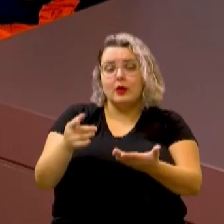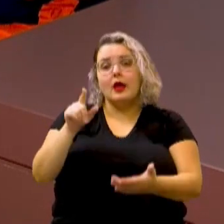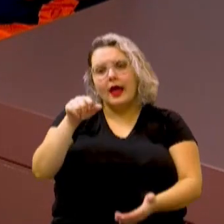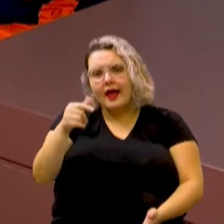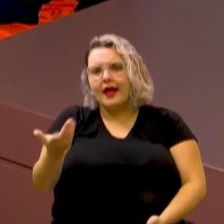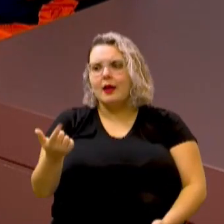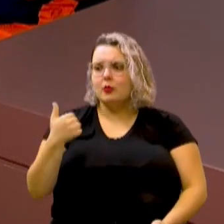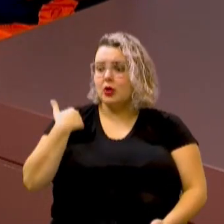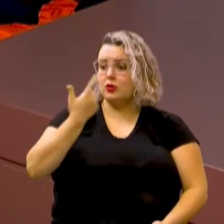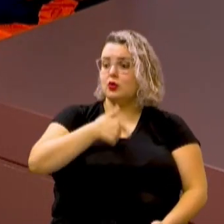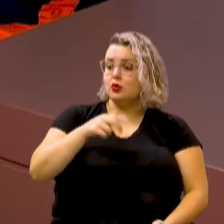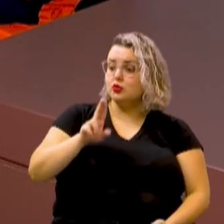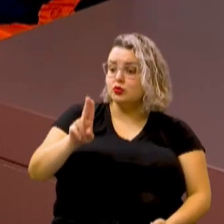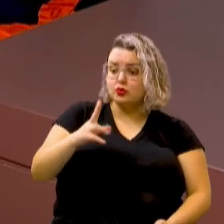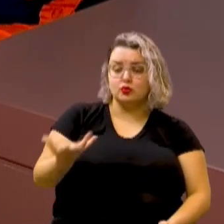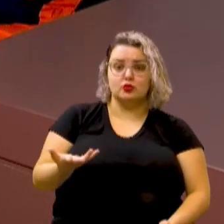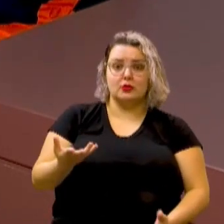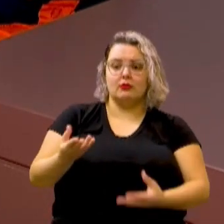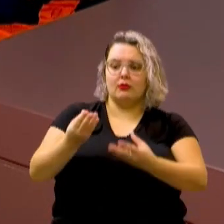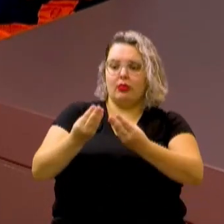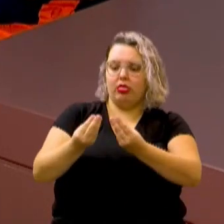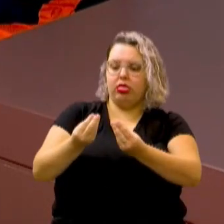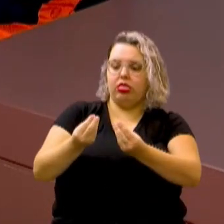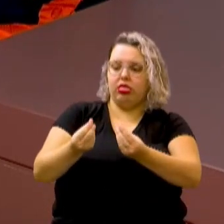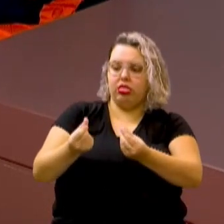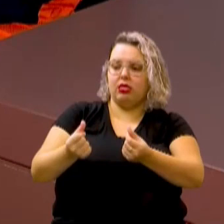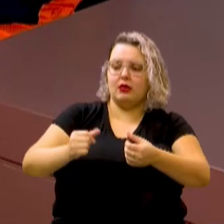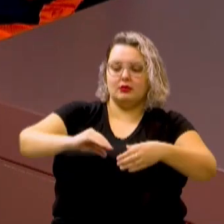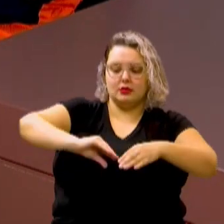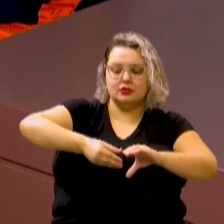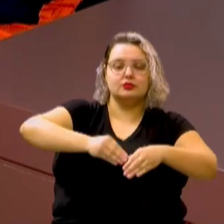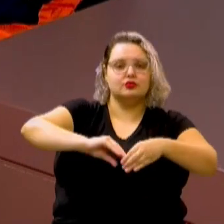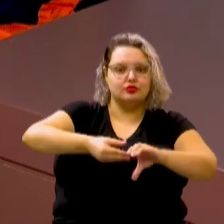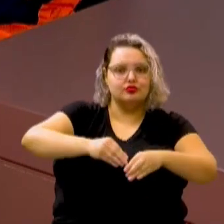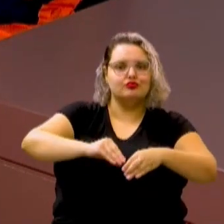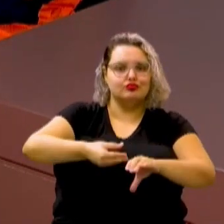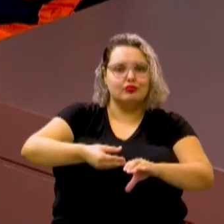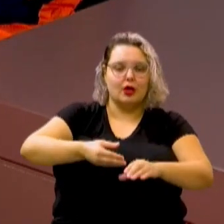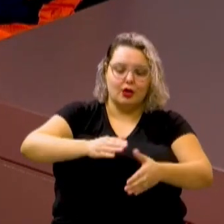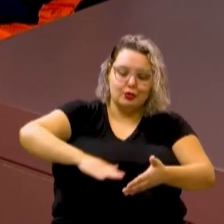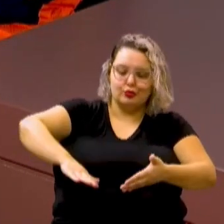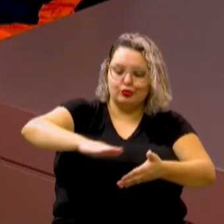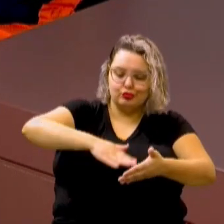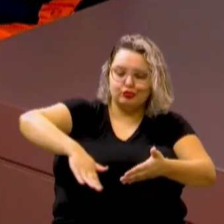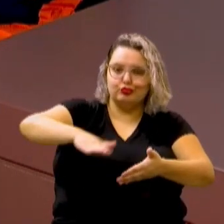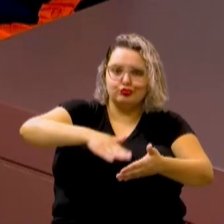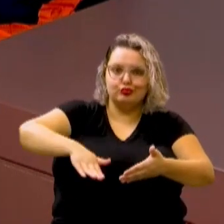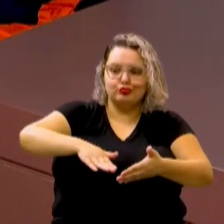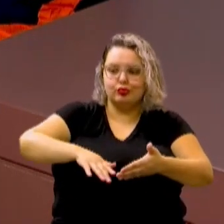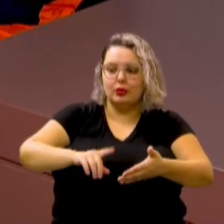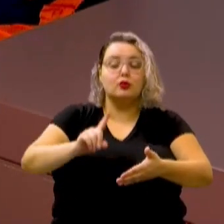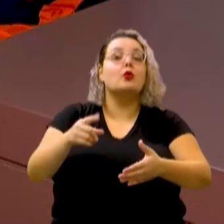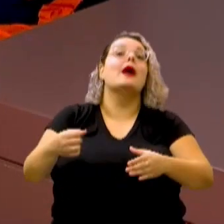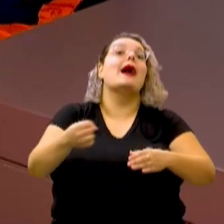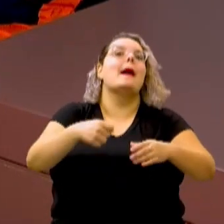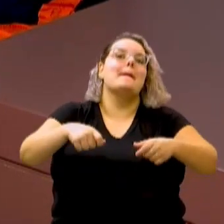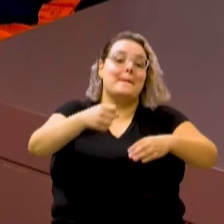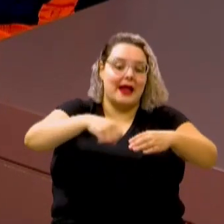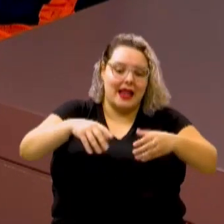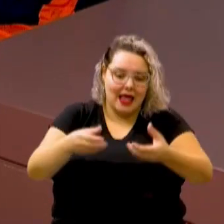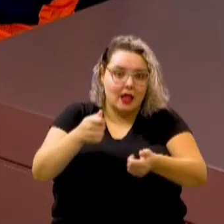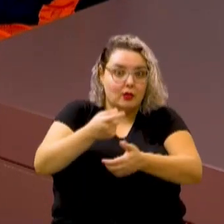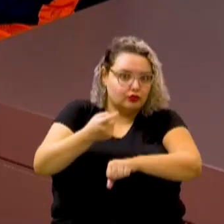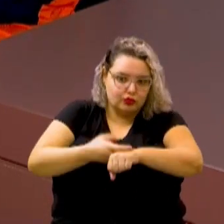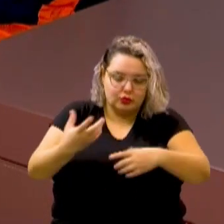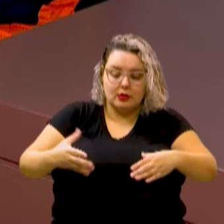pelo nosso uso. Eles lixiviam, né? Quando a gente está lavando a louça, porque essas substâncias não são a panela, por exemplo,